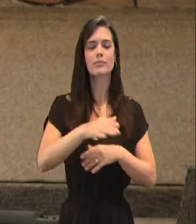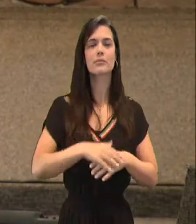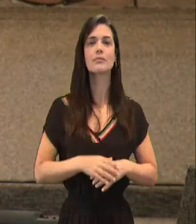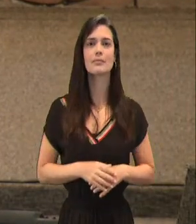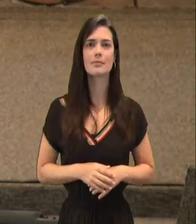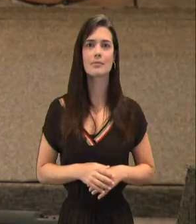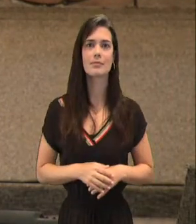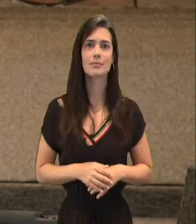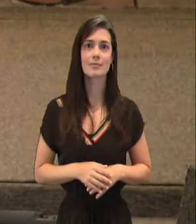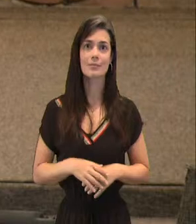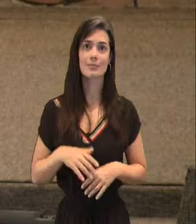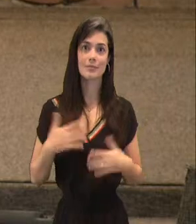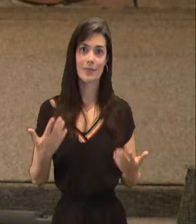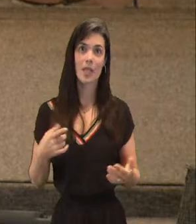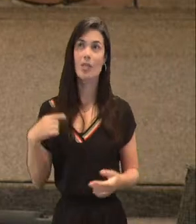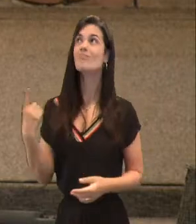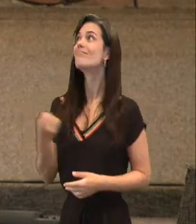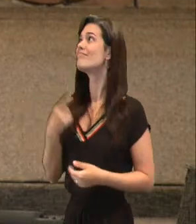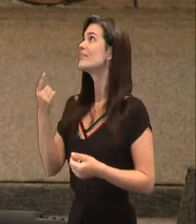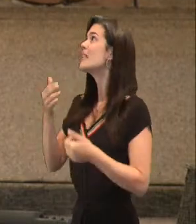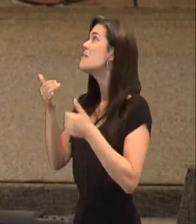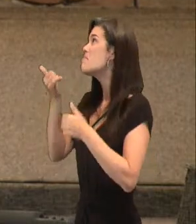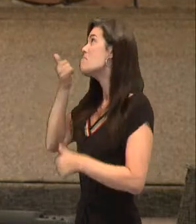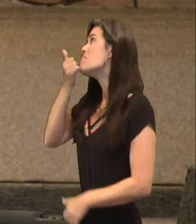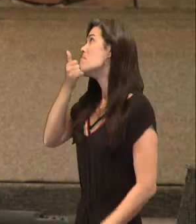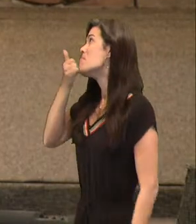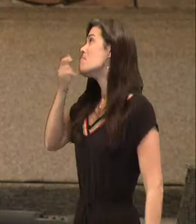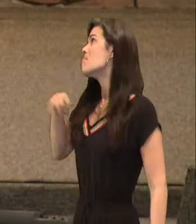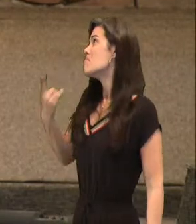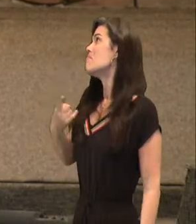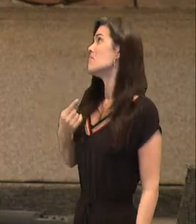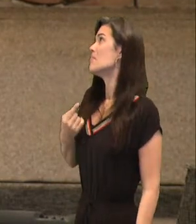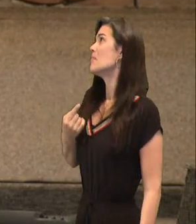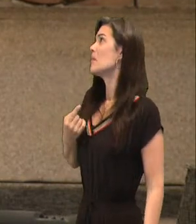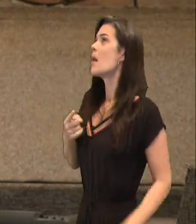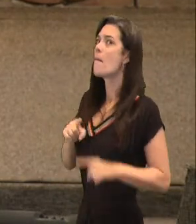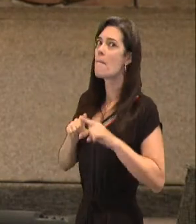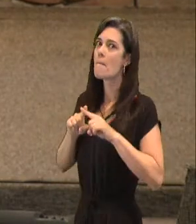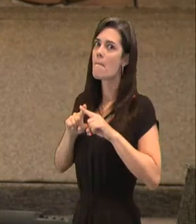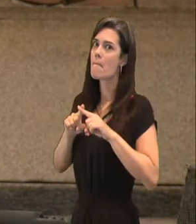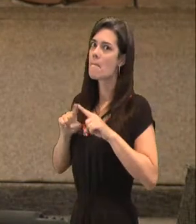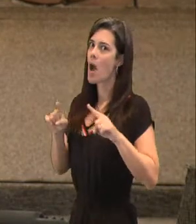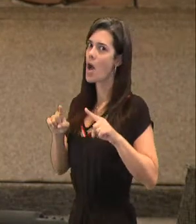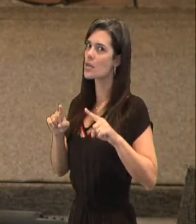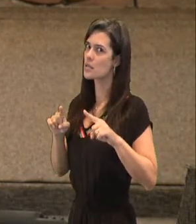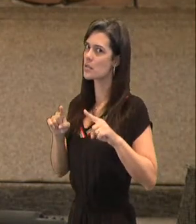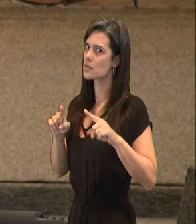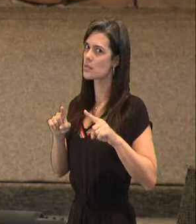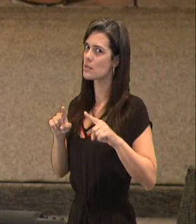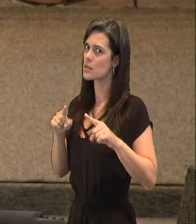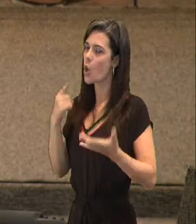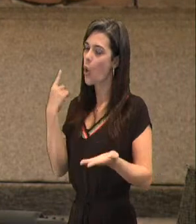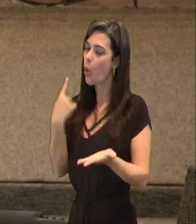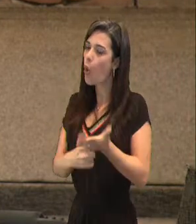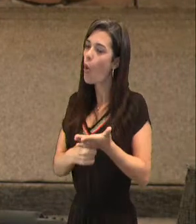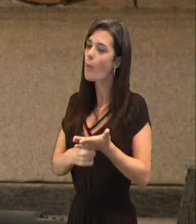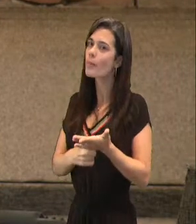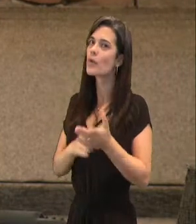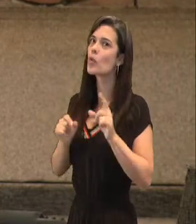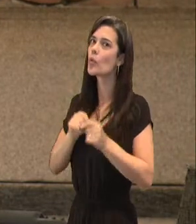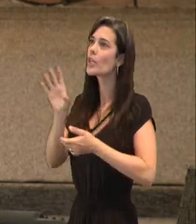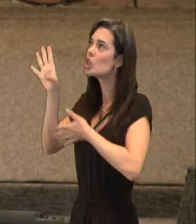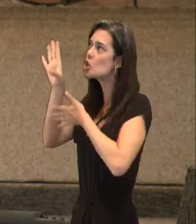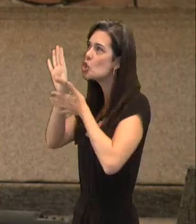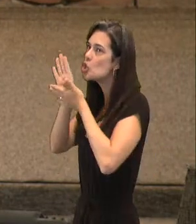sermos perdoados por Ele, mas também estamos assumindo o compromisso de sermos